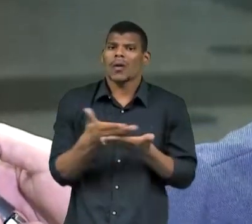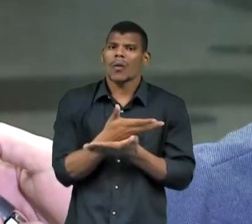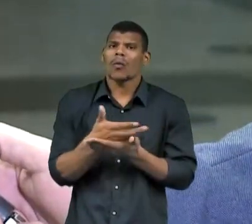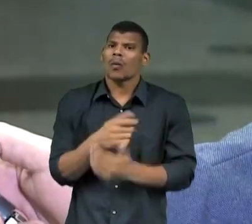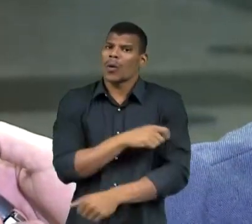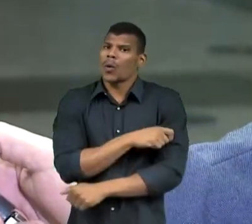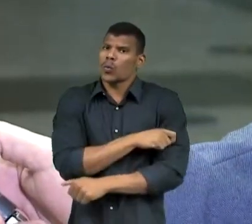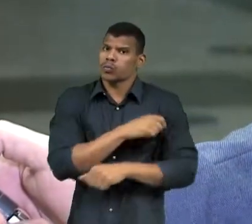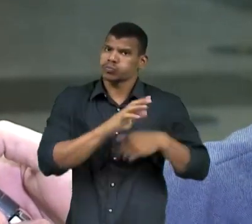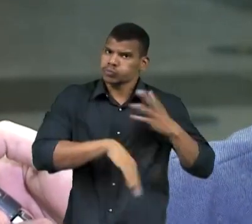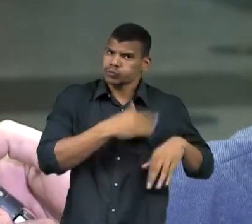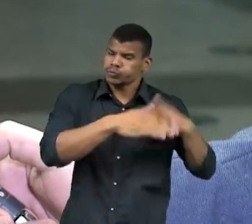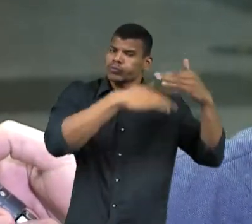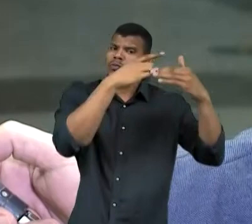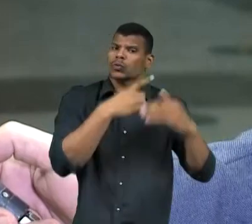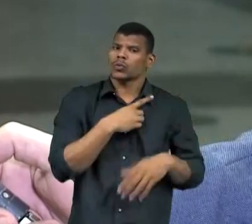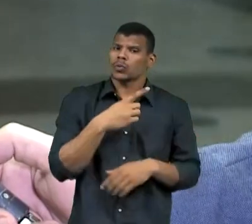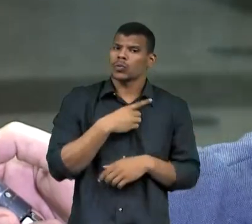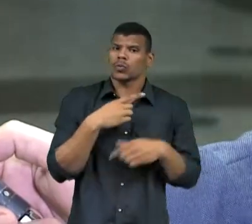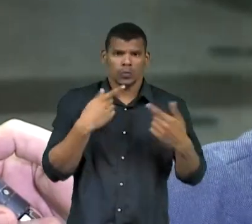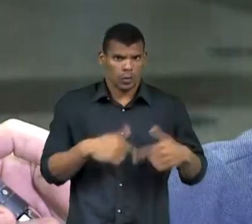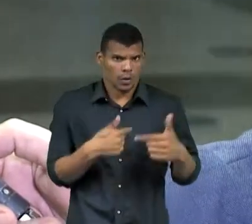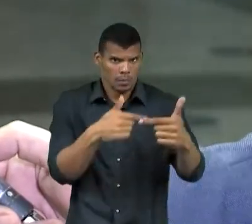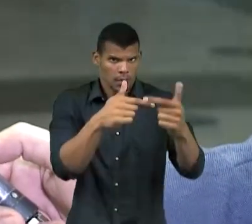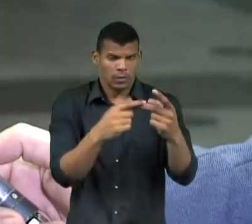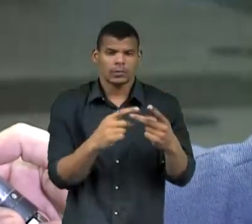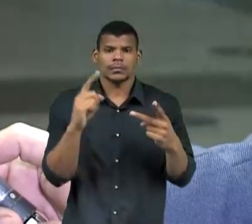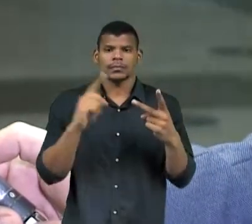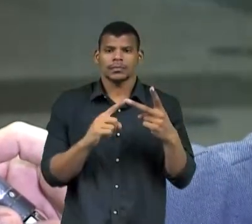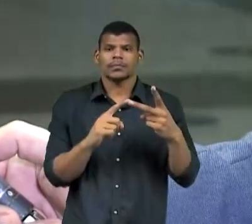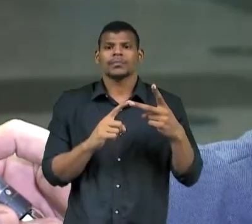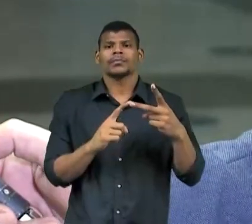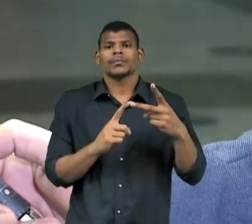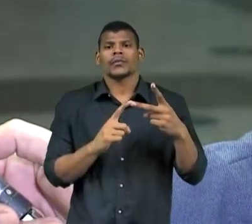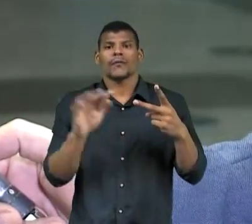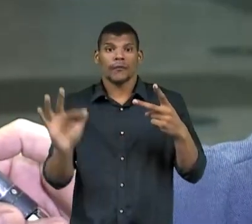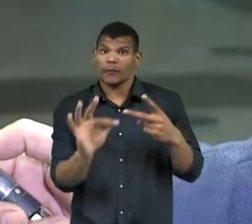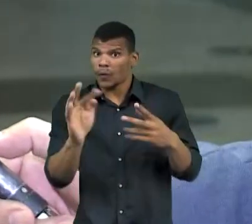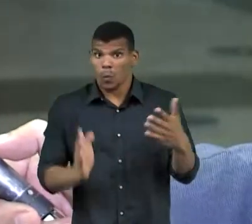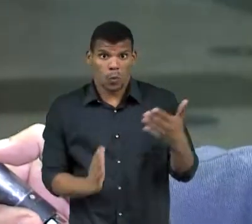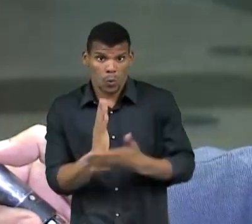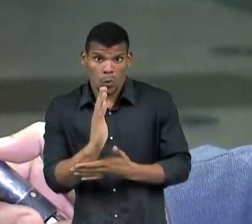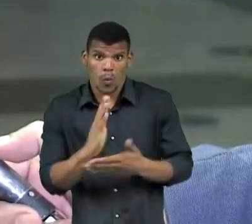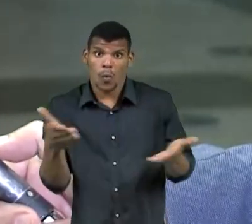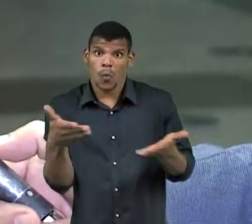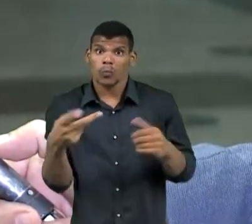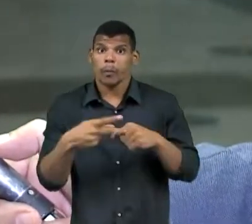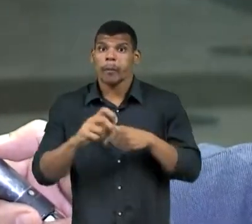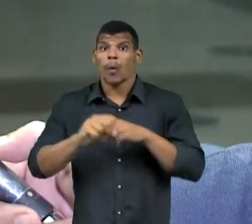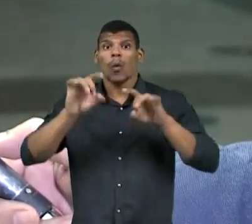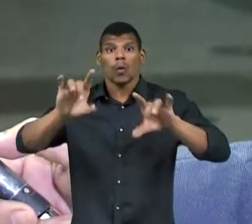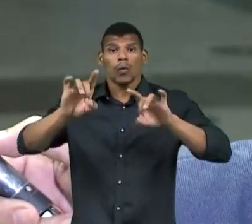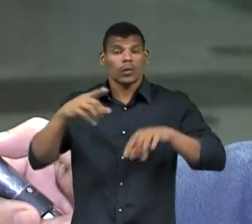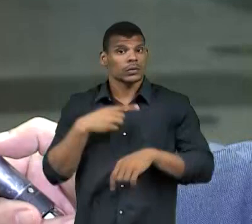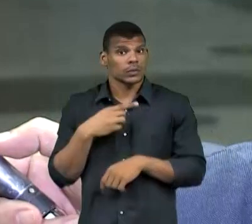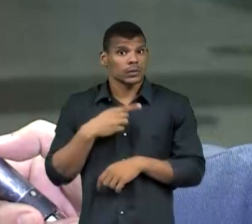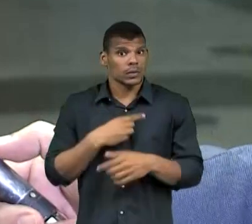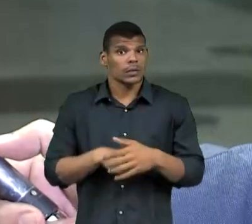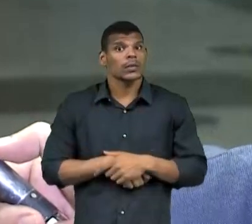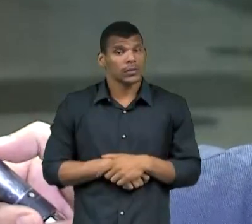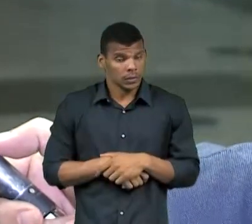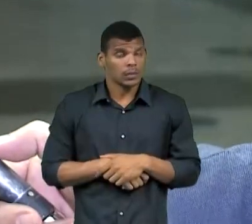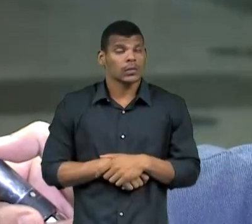progrediram no seu trabalho, que passaram em universidades, que hoje estão fazendo é pós-graduação. Então, porque